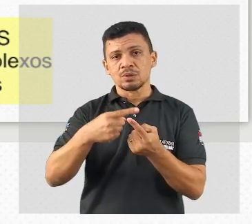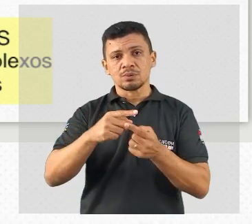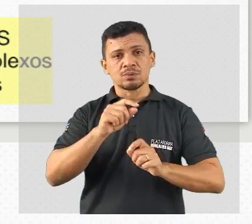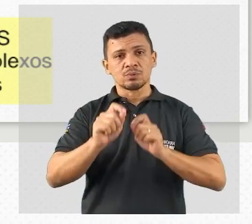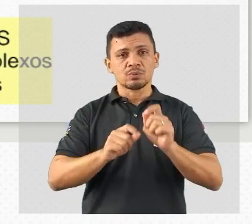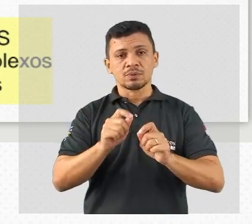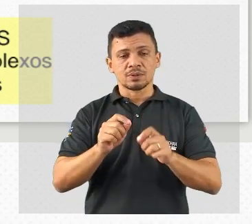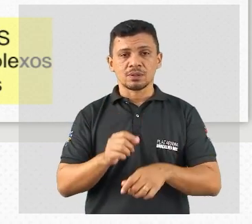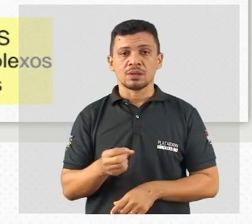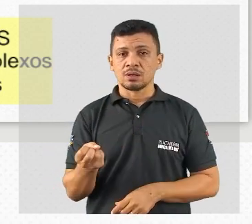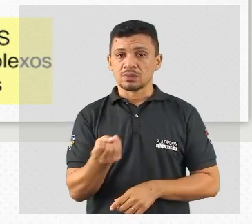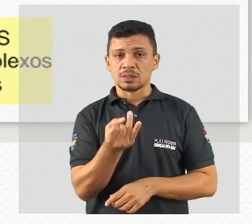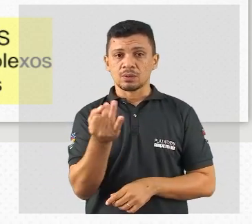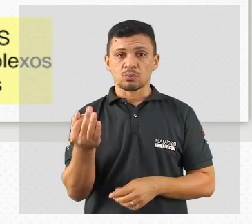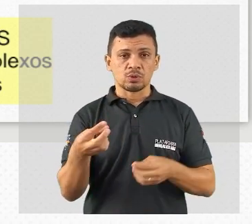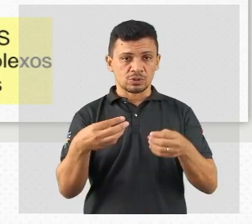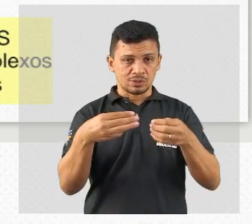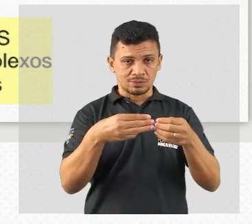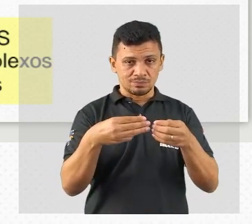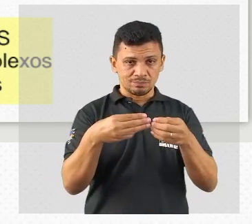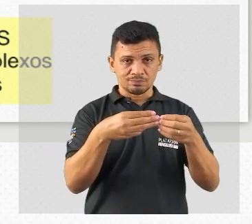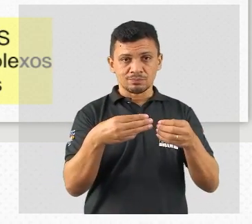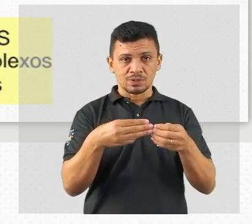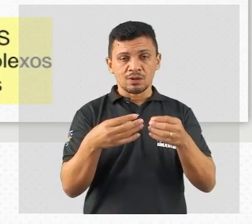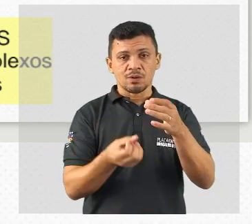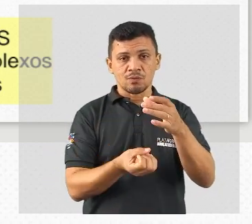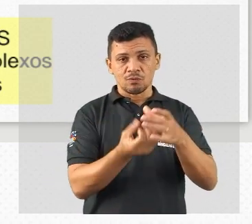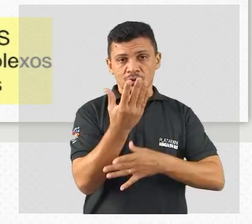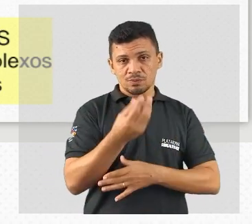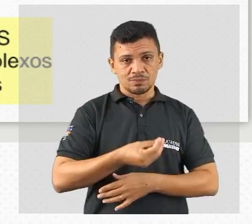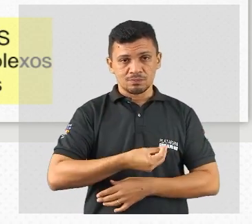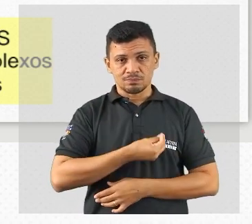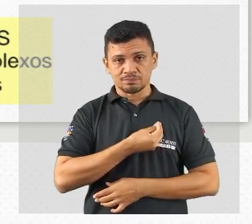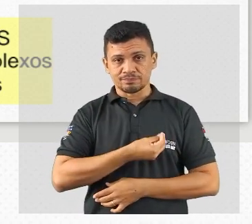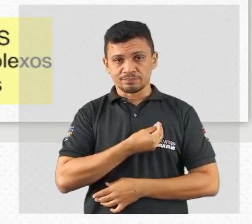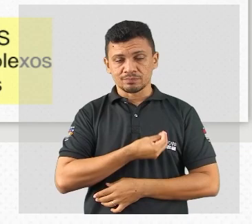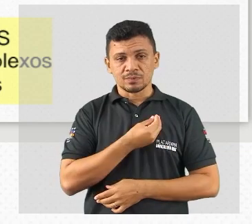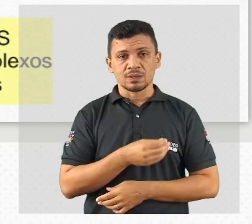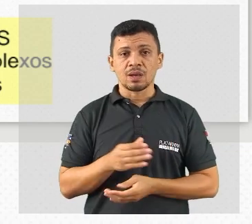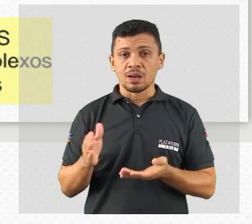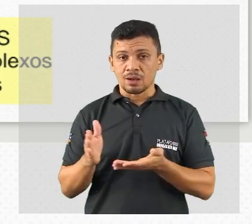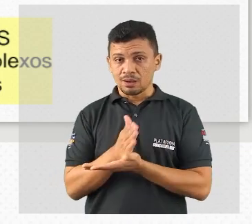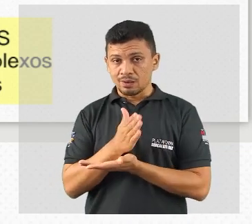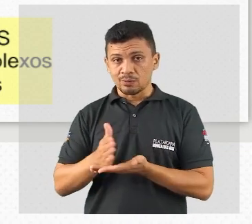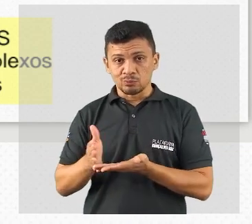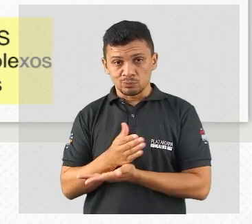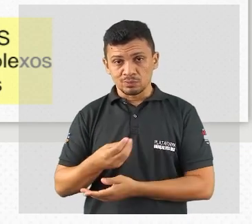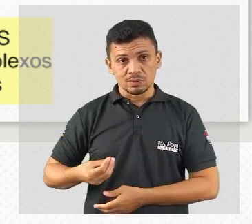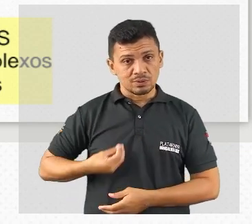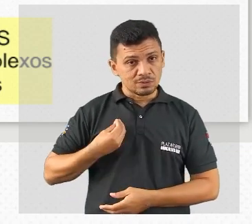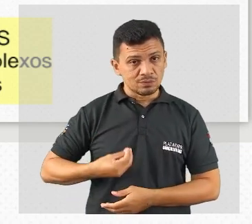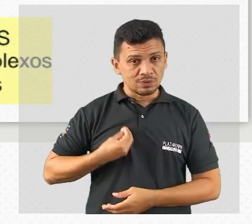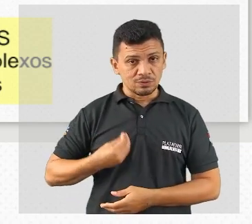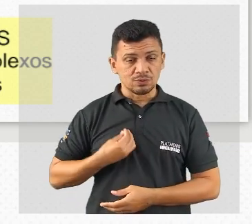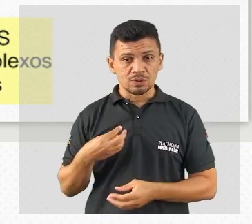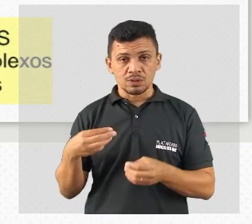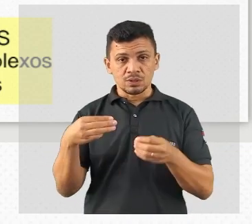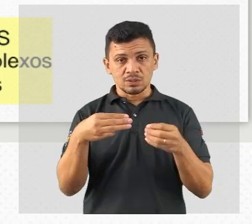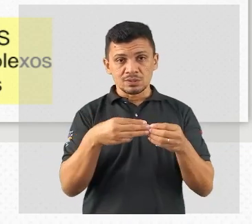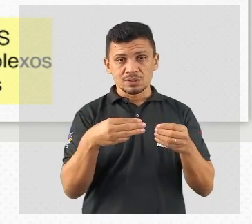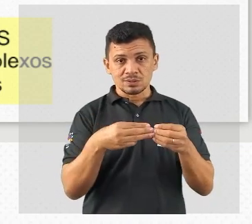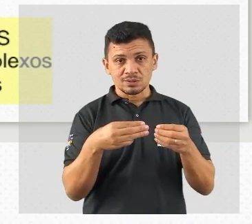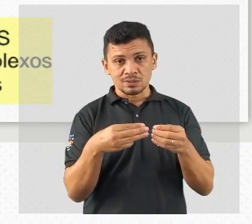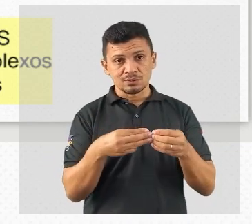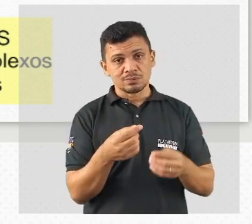à quantidade de célula que forma esse ser vivo. Então, existem seres vivos, pessoal, que são formados apenas por uma